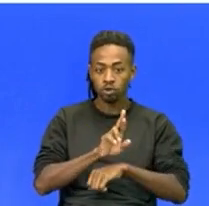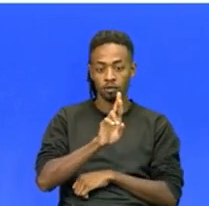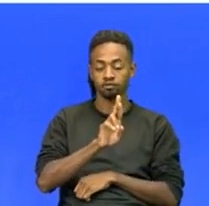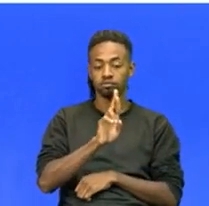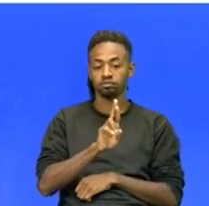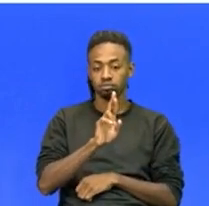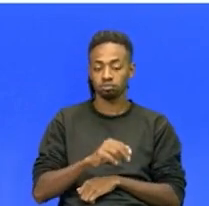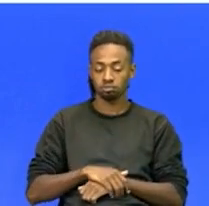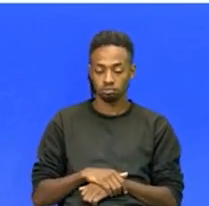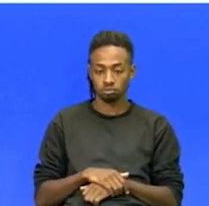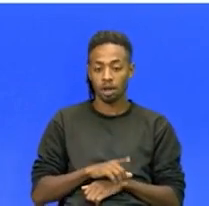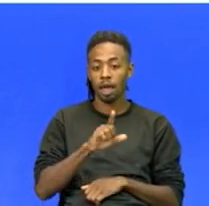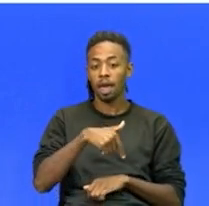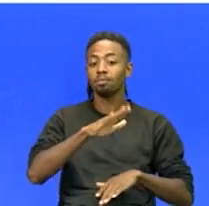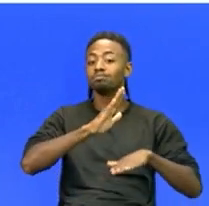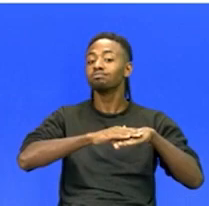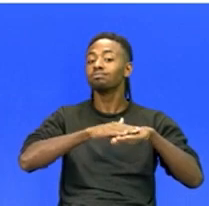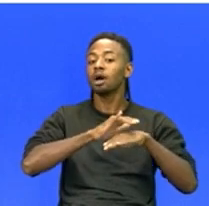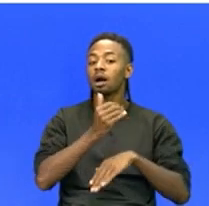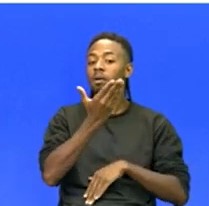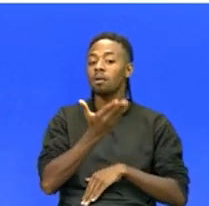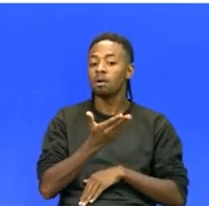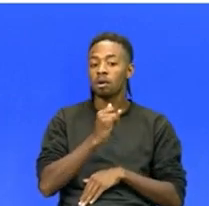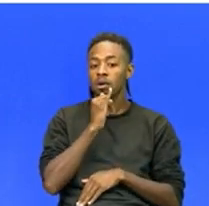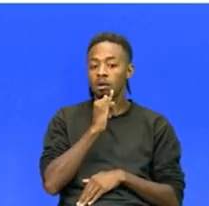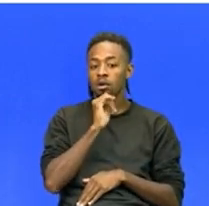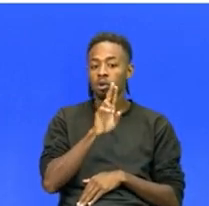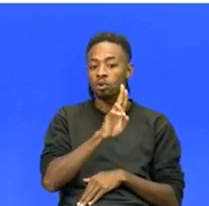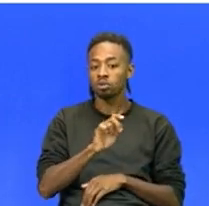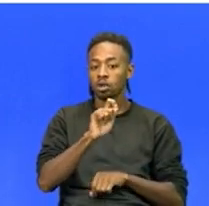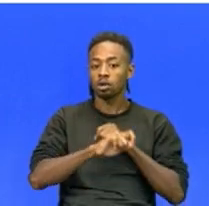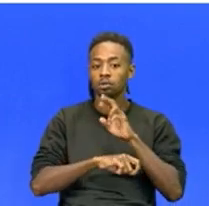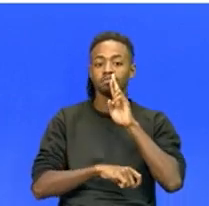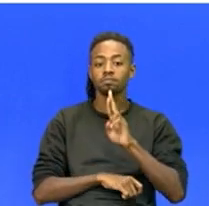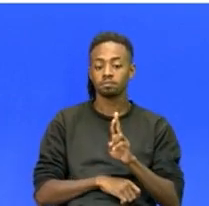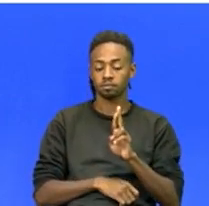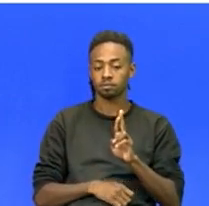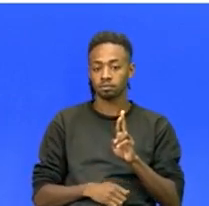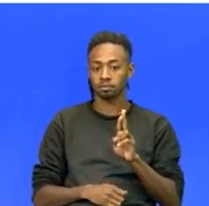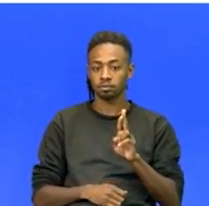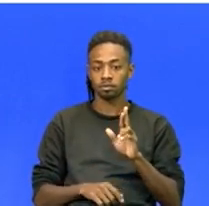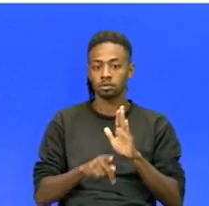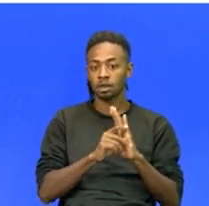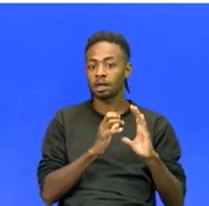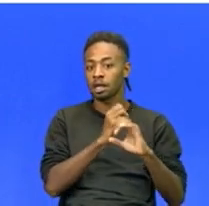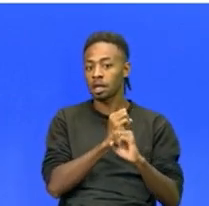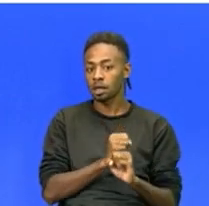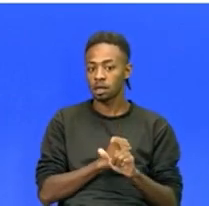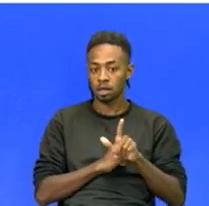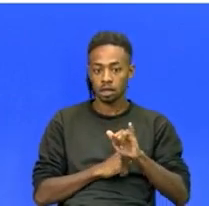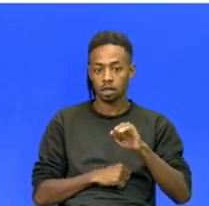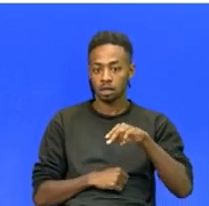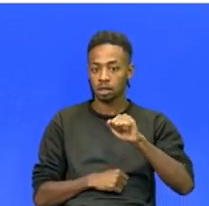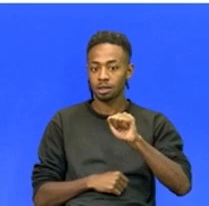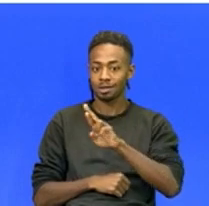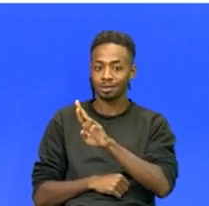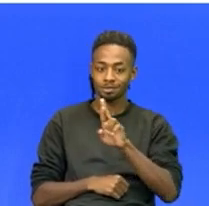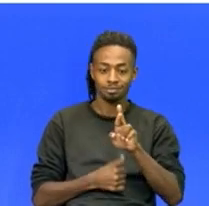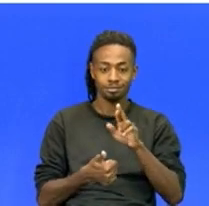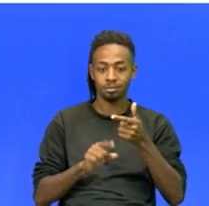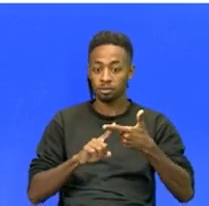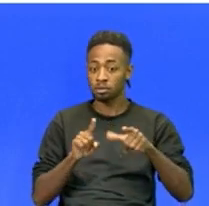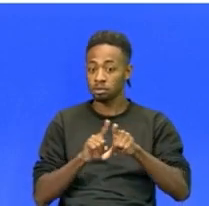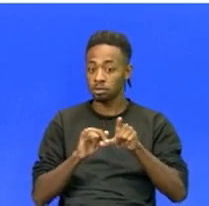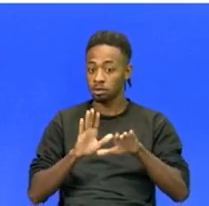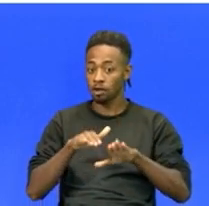O determinante determinante serve para resolver questões de equações lineares. Tá?